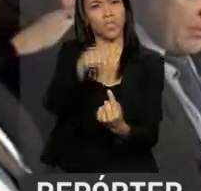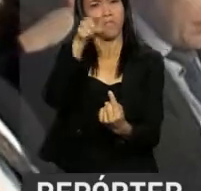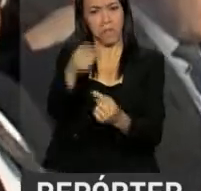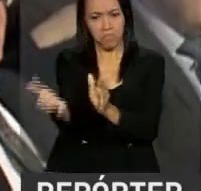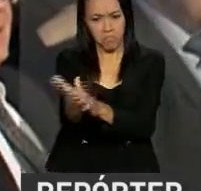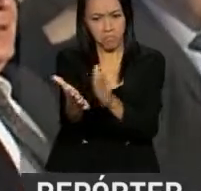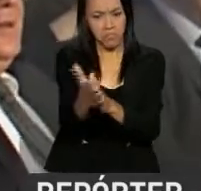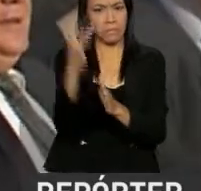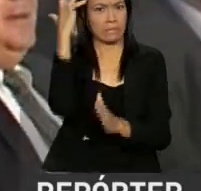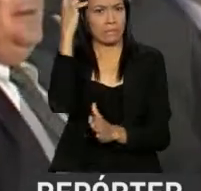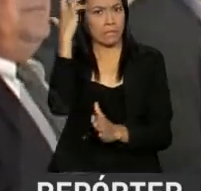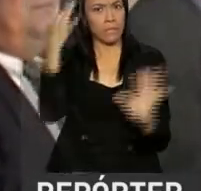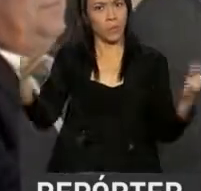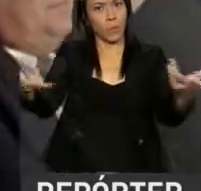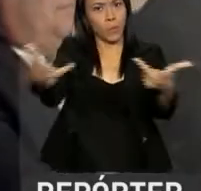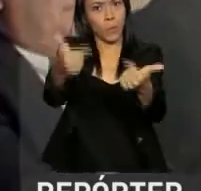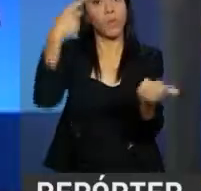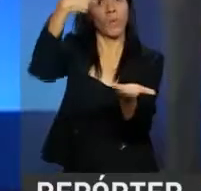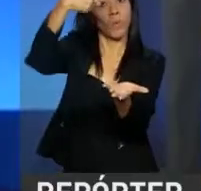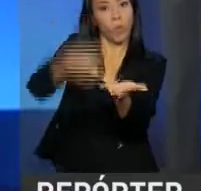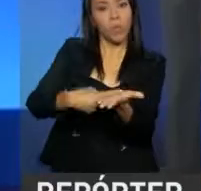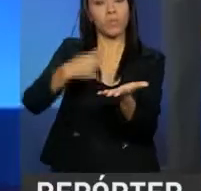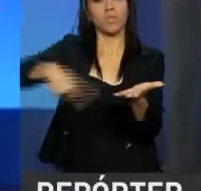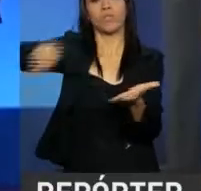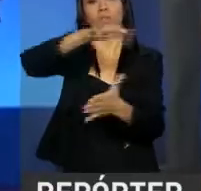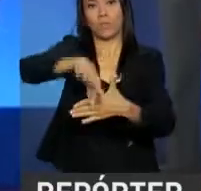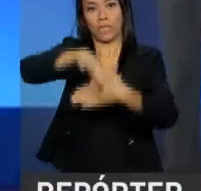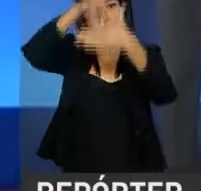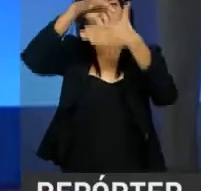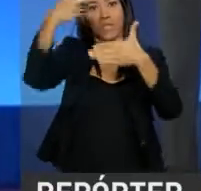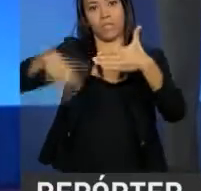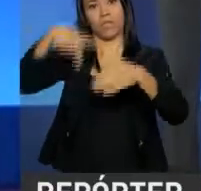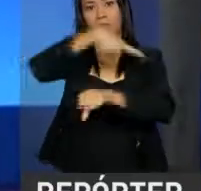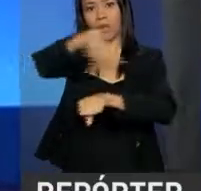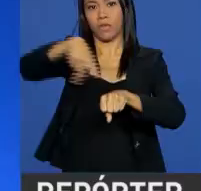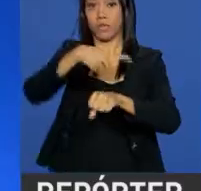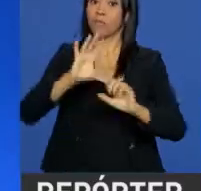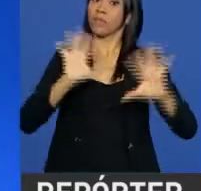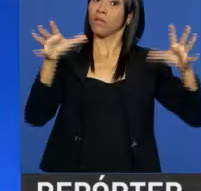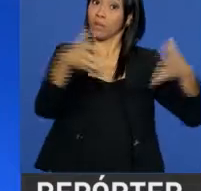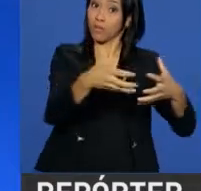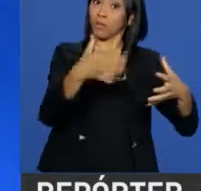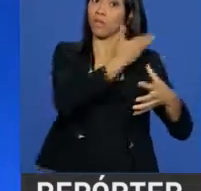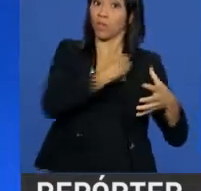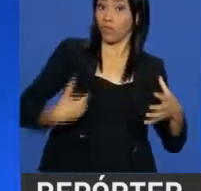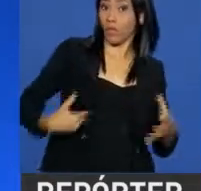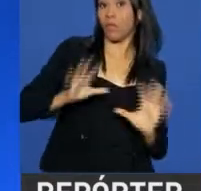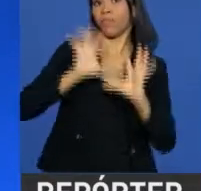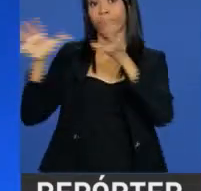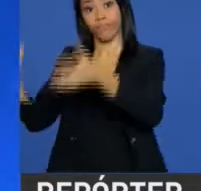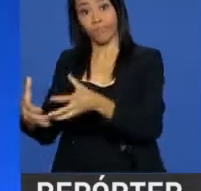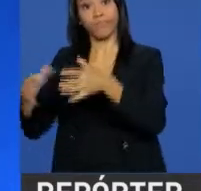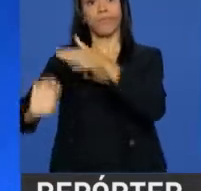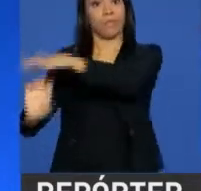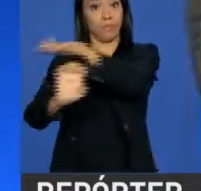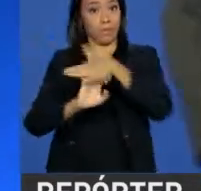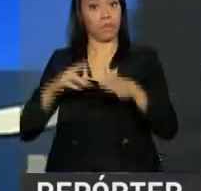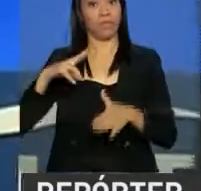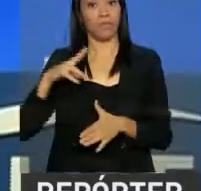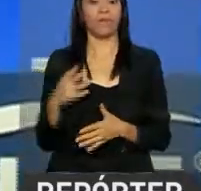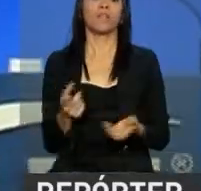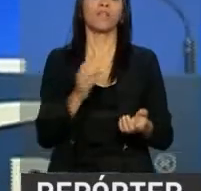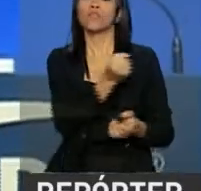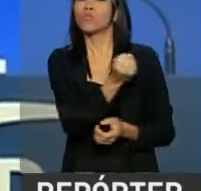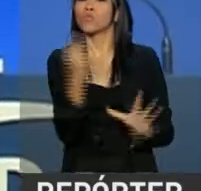e comprometimento dos líderes do país nos setores público e privado no total são 48